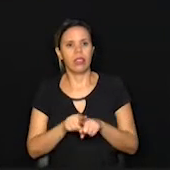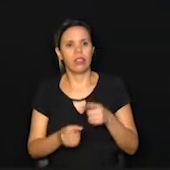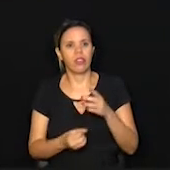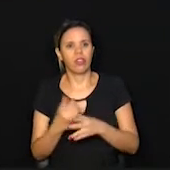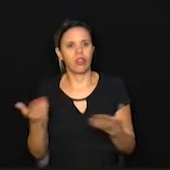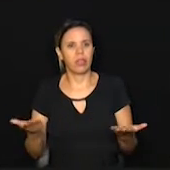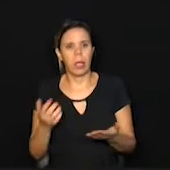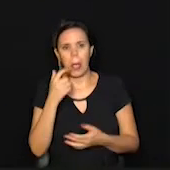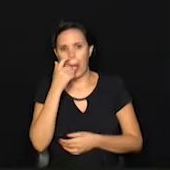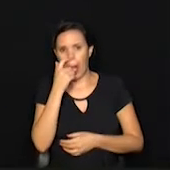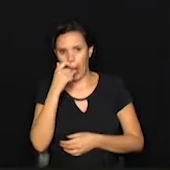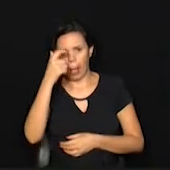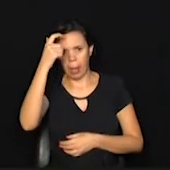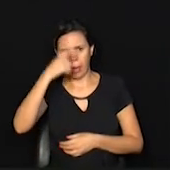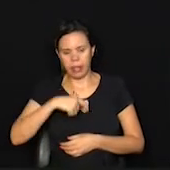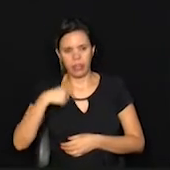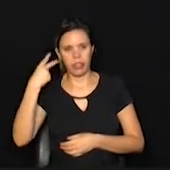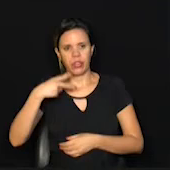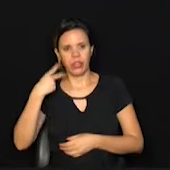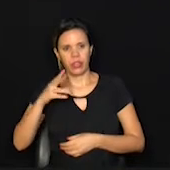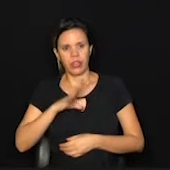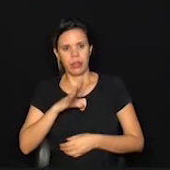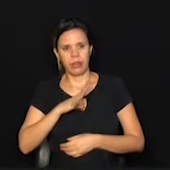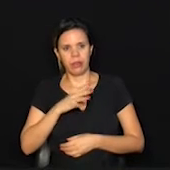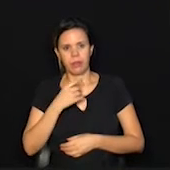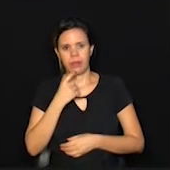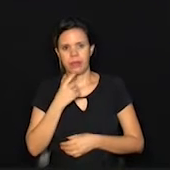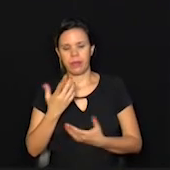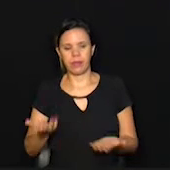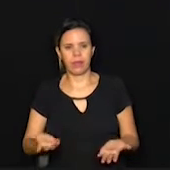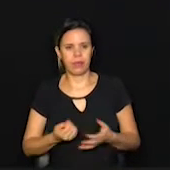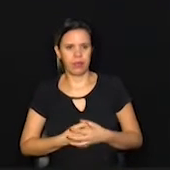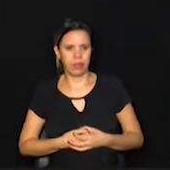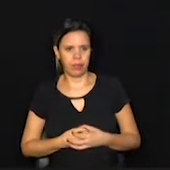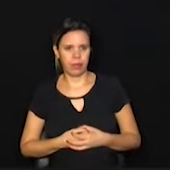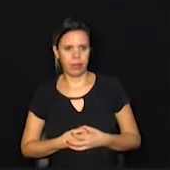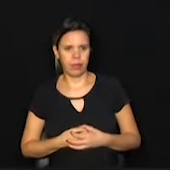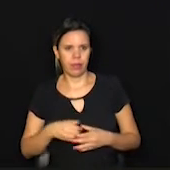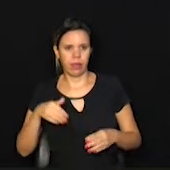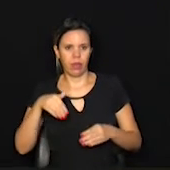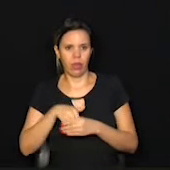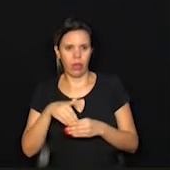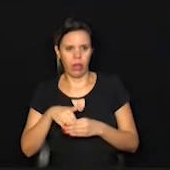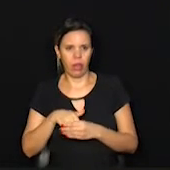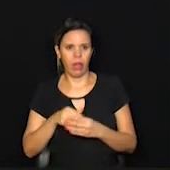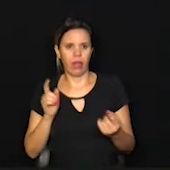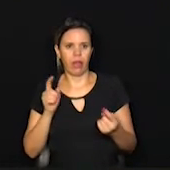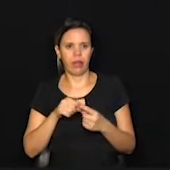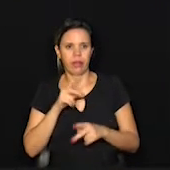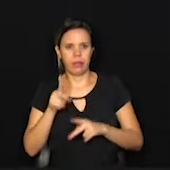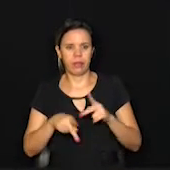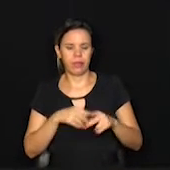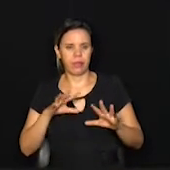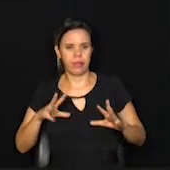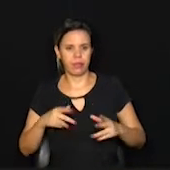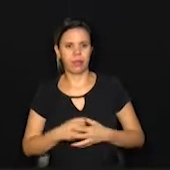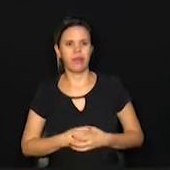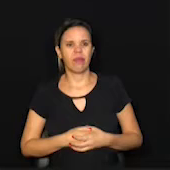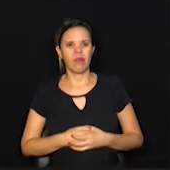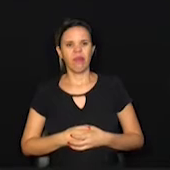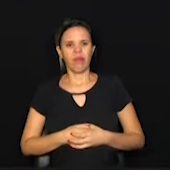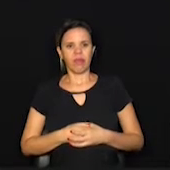acontece hoje beija eu sou metralhadora na cidade e aí eu fui Eleita pelo voto direto né